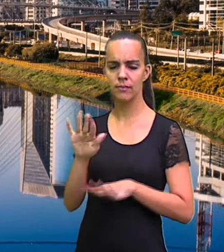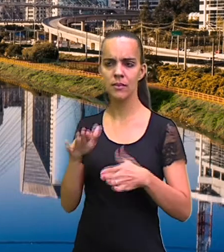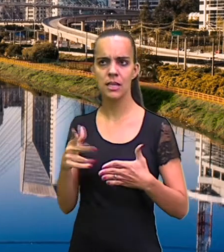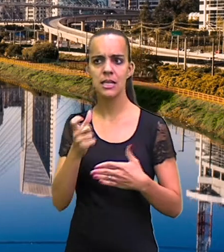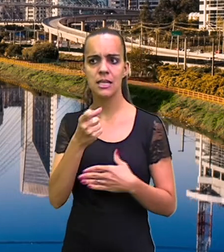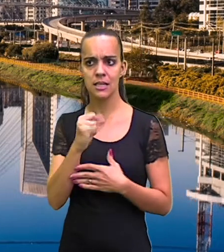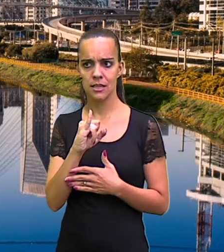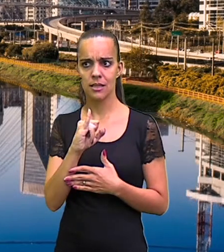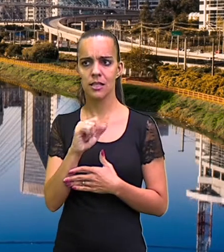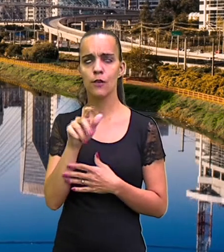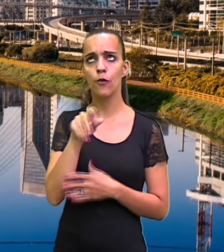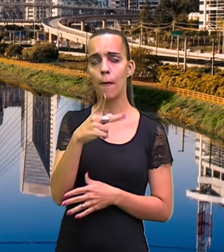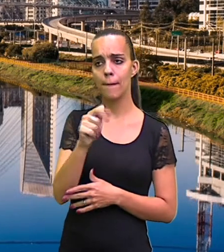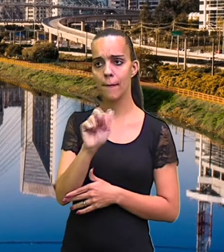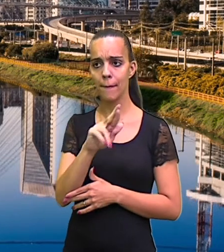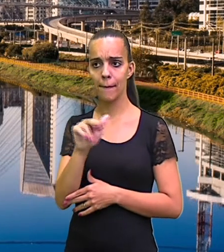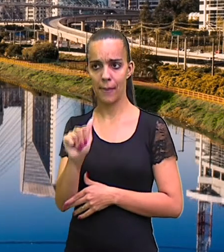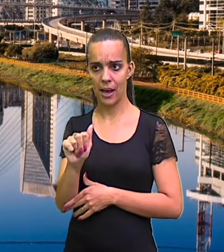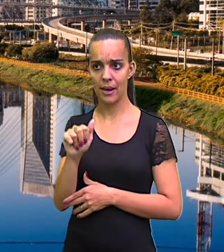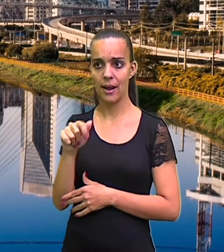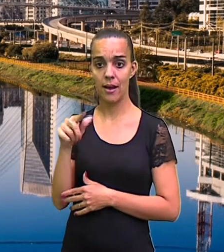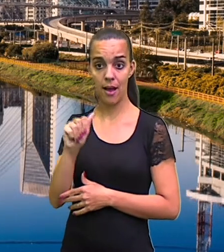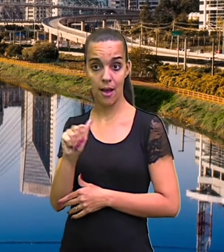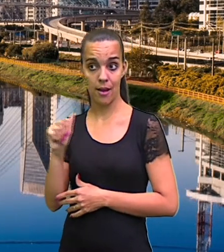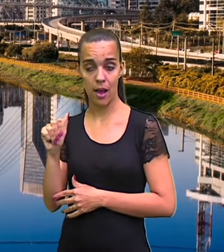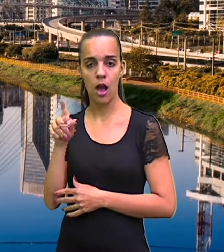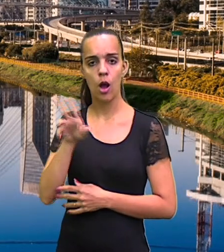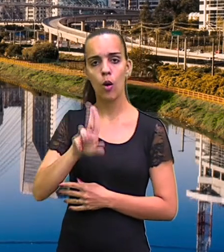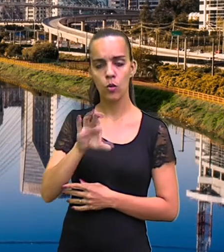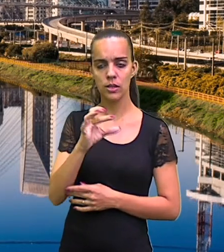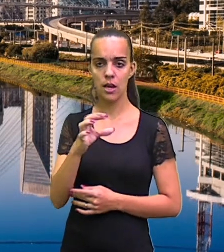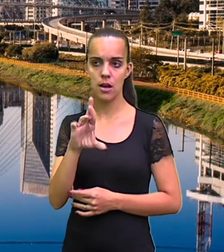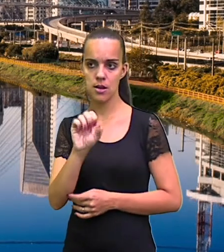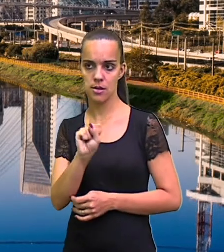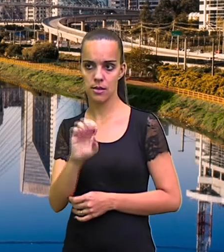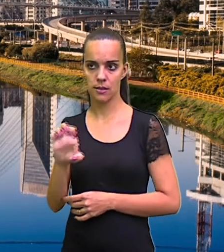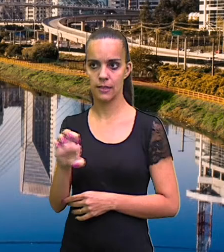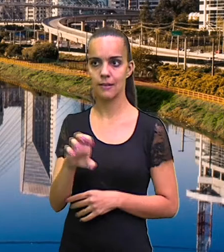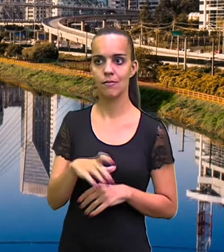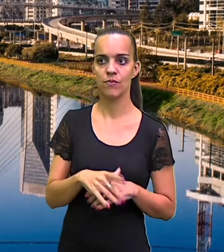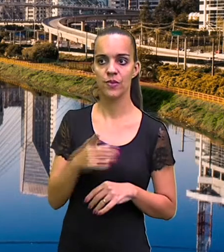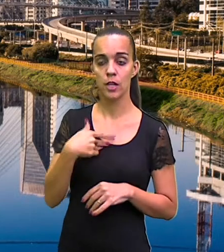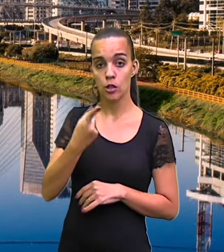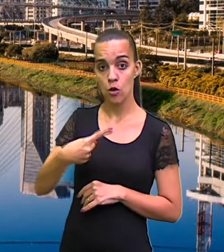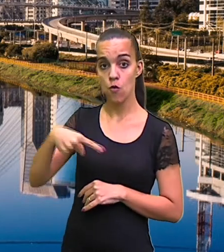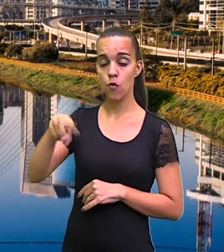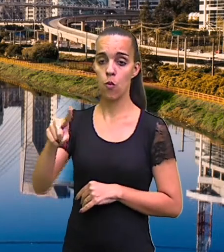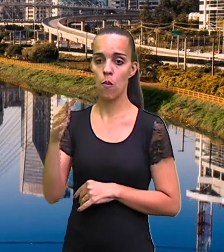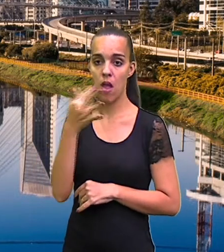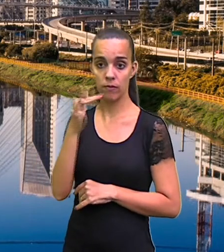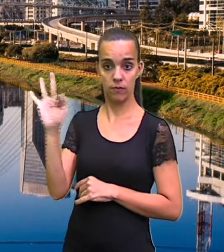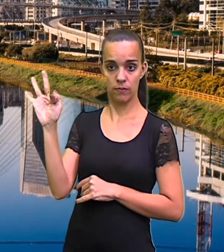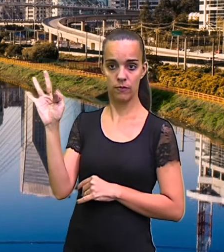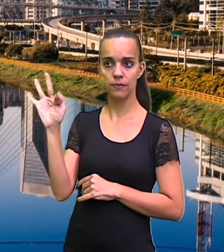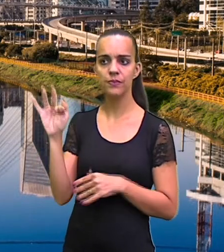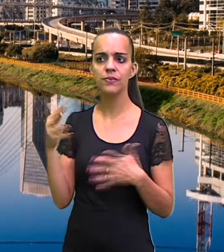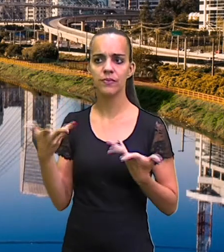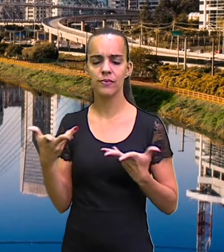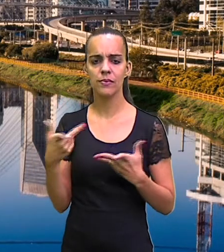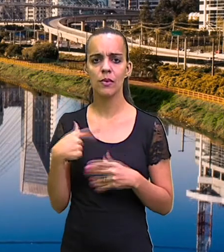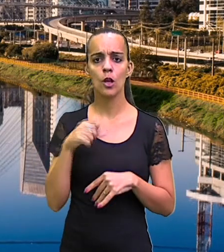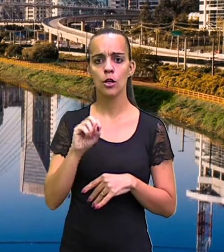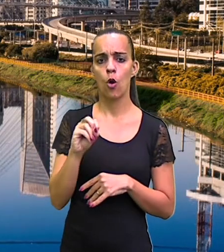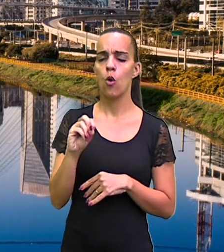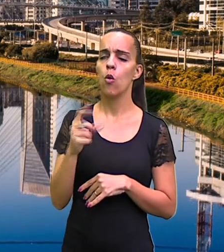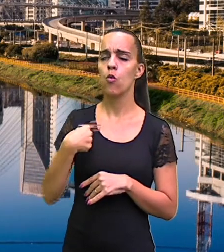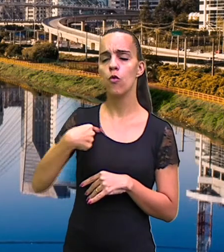for para a, use a crase. Olha os exemplos. Fui à França. Fui para